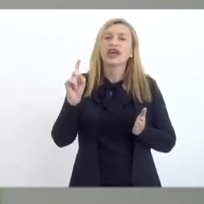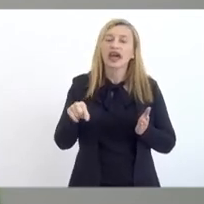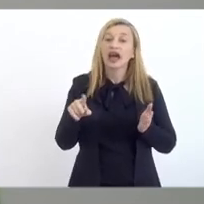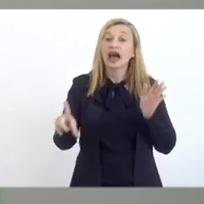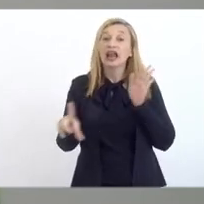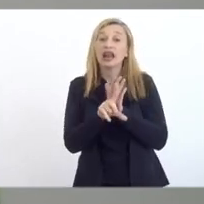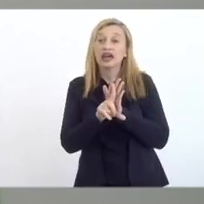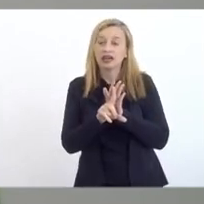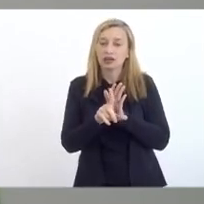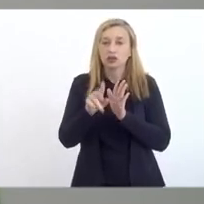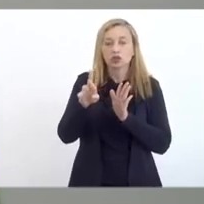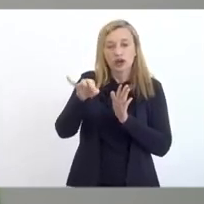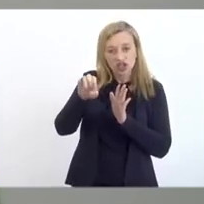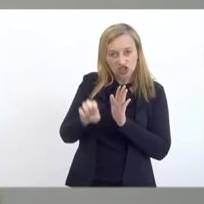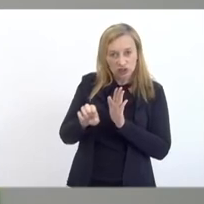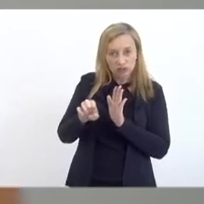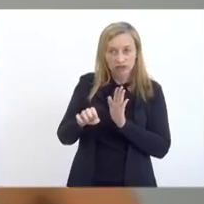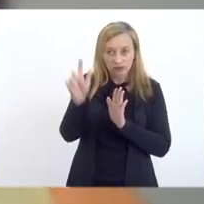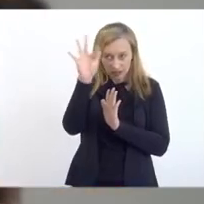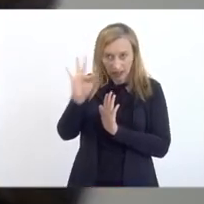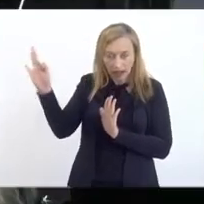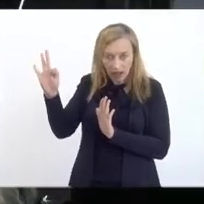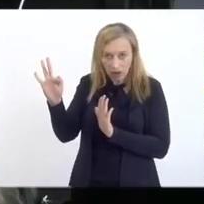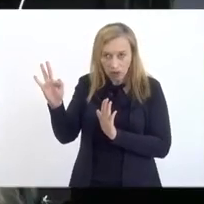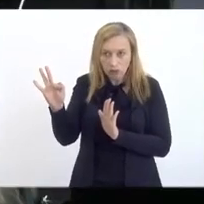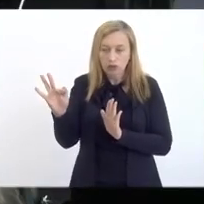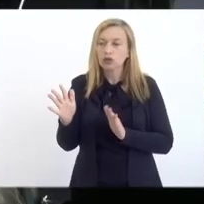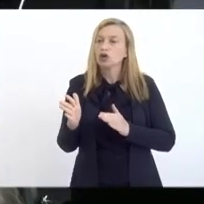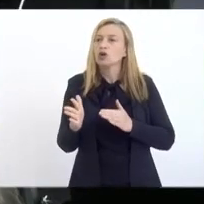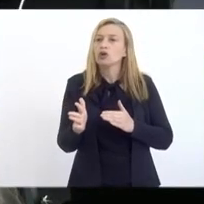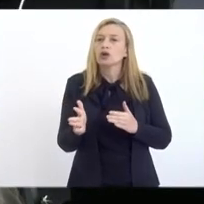regime, elas colocam que qualquer